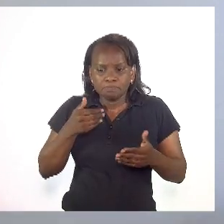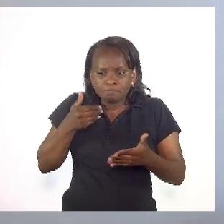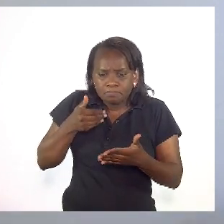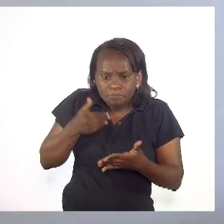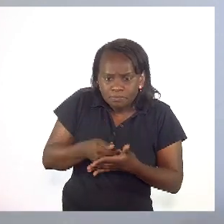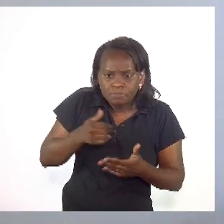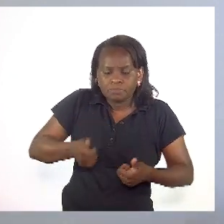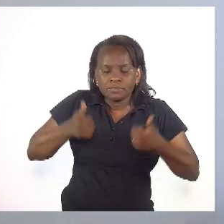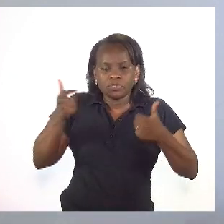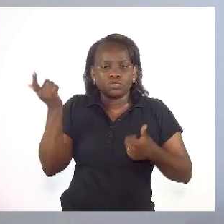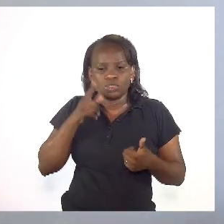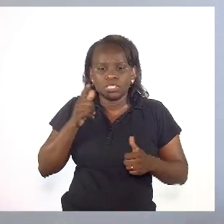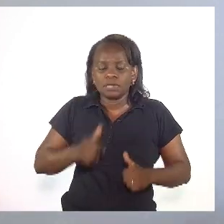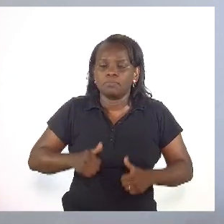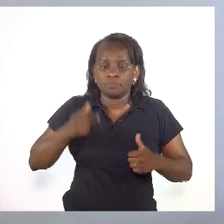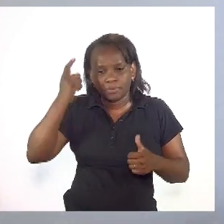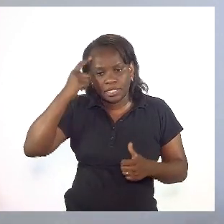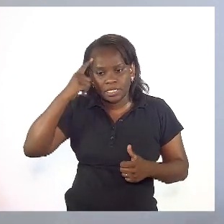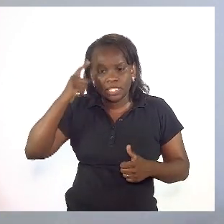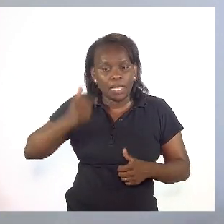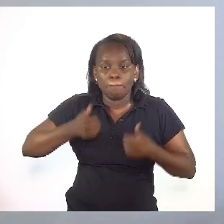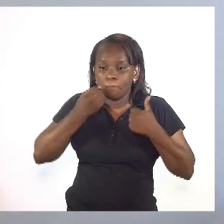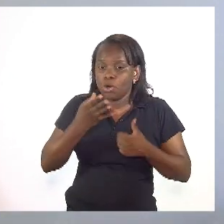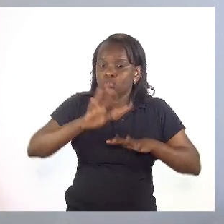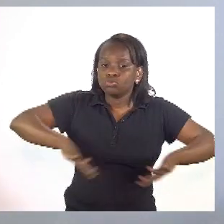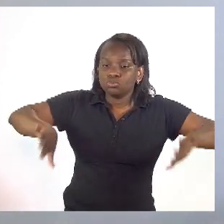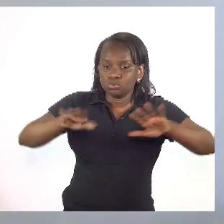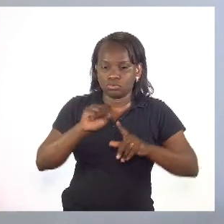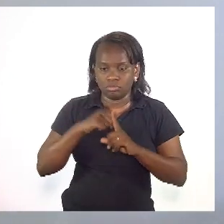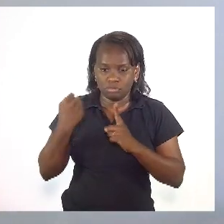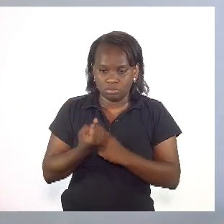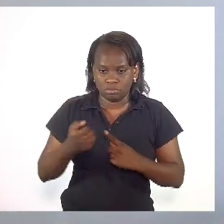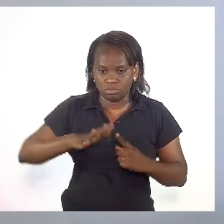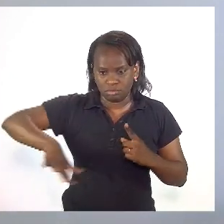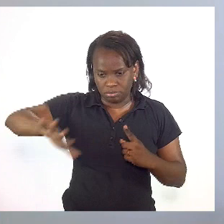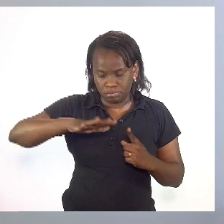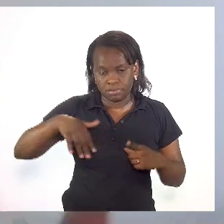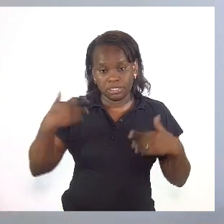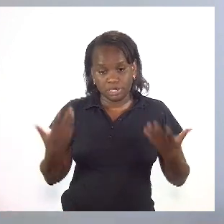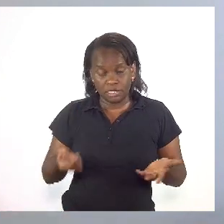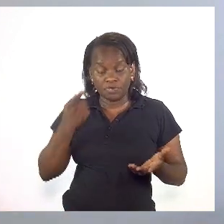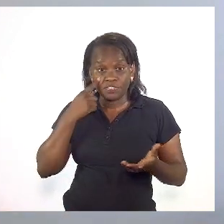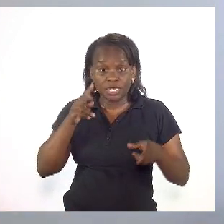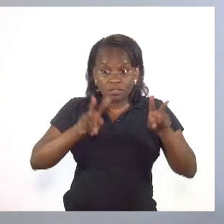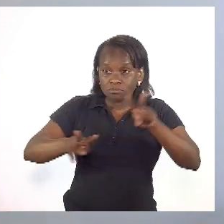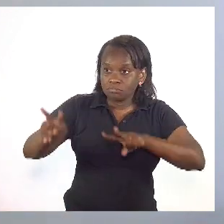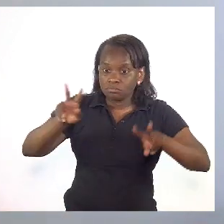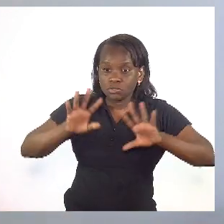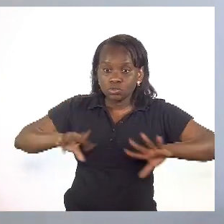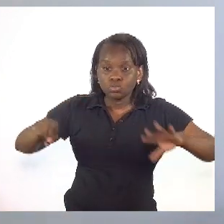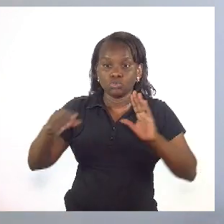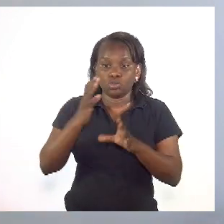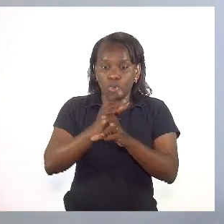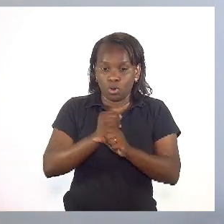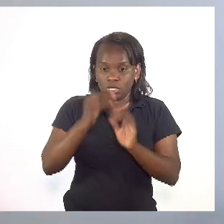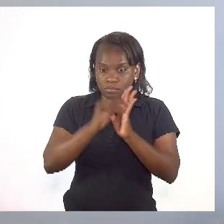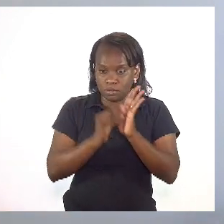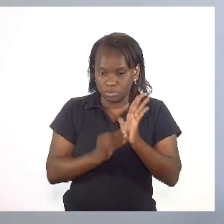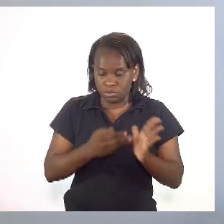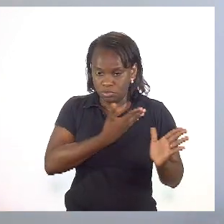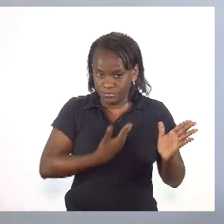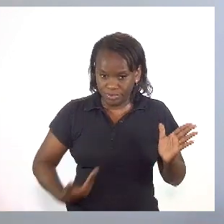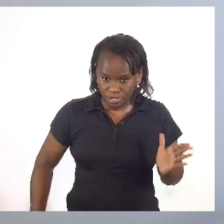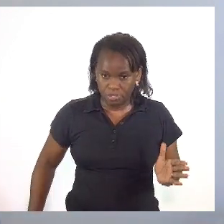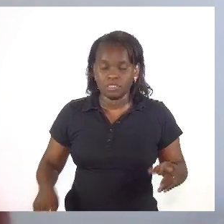perto possível do que nós imaginamos ser o ideal para a sociedade. Então, nesse sentido, com um olhar mais amplo sobre as contas do governo, ao